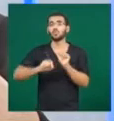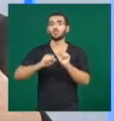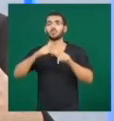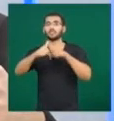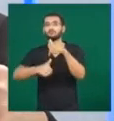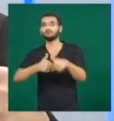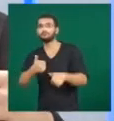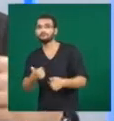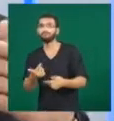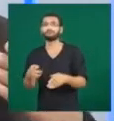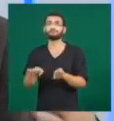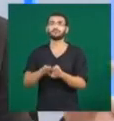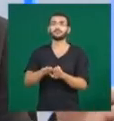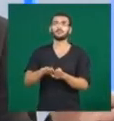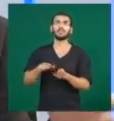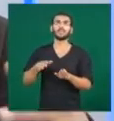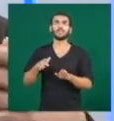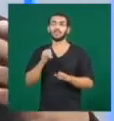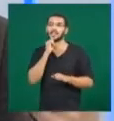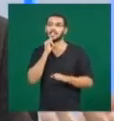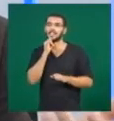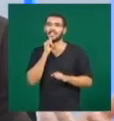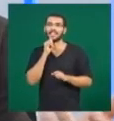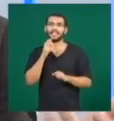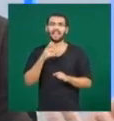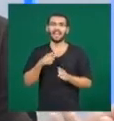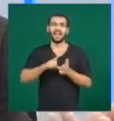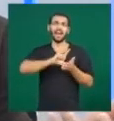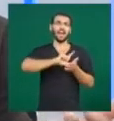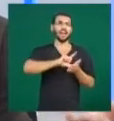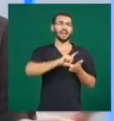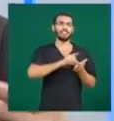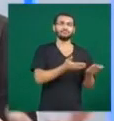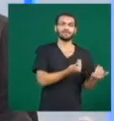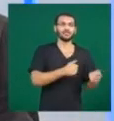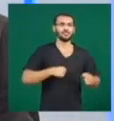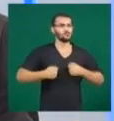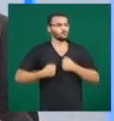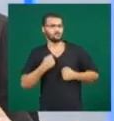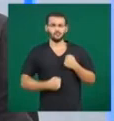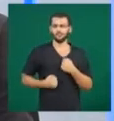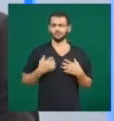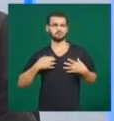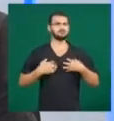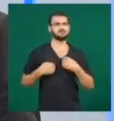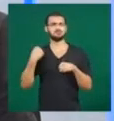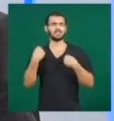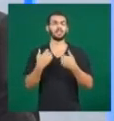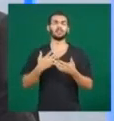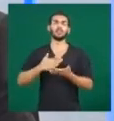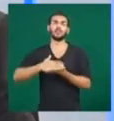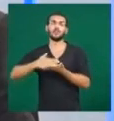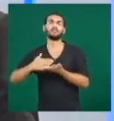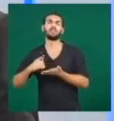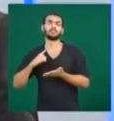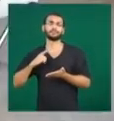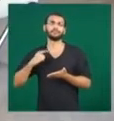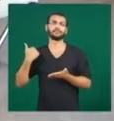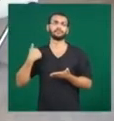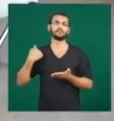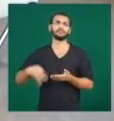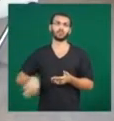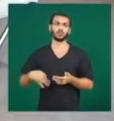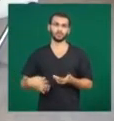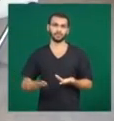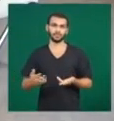começa a deixar um pouco aquela vitalidade da juventude, e aí a gente começa a desenvolver essas dores, né?